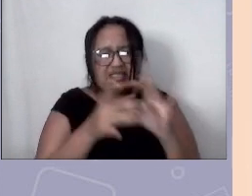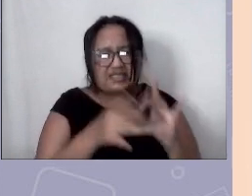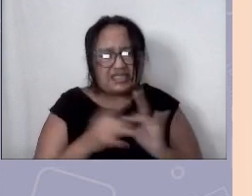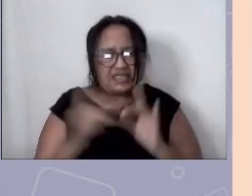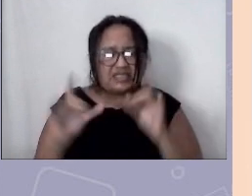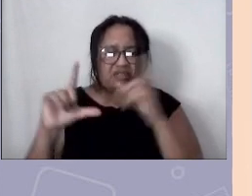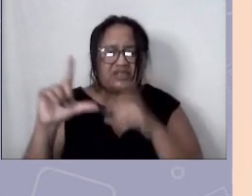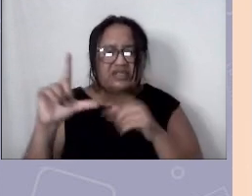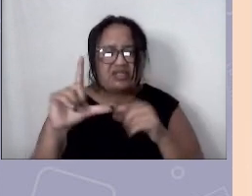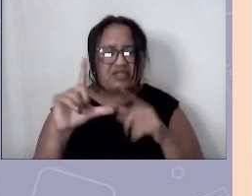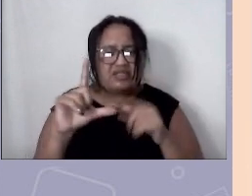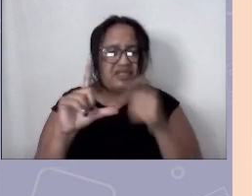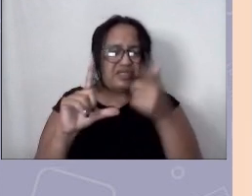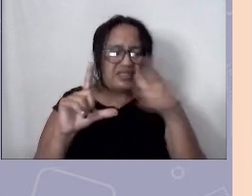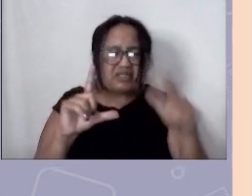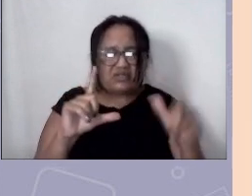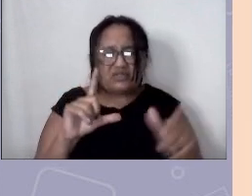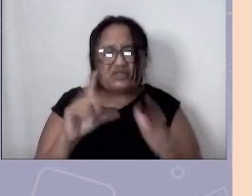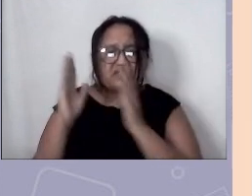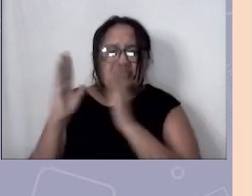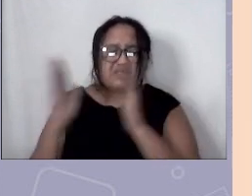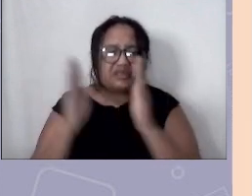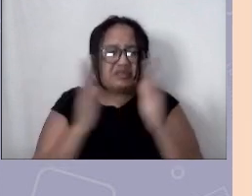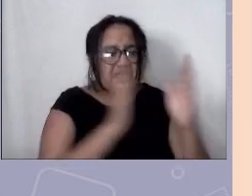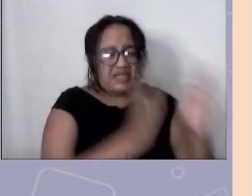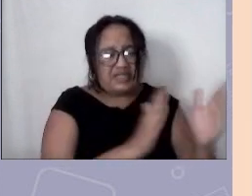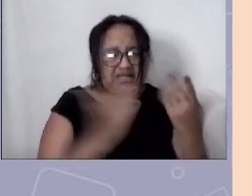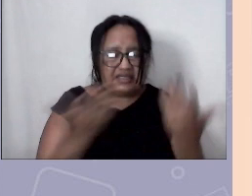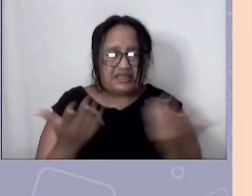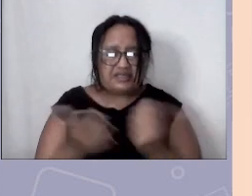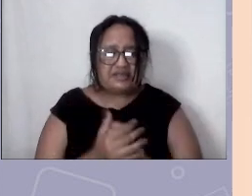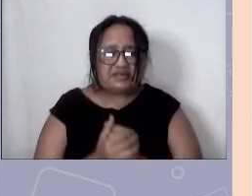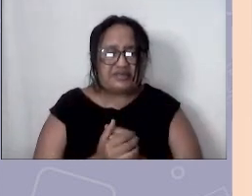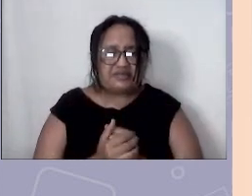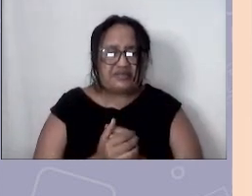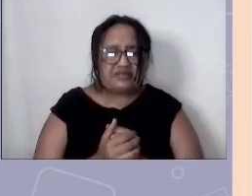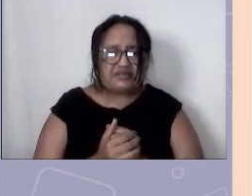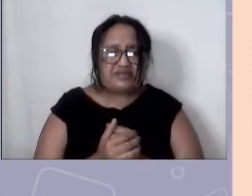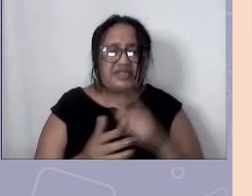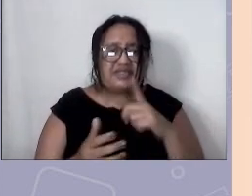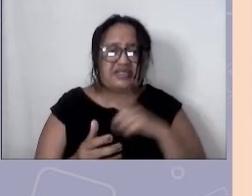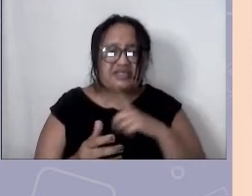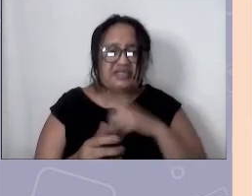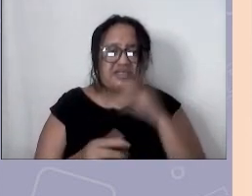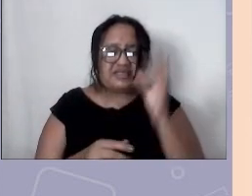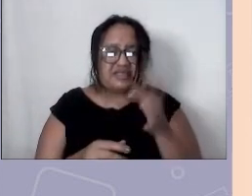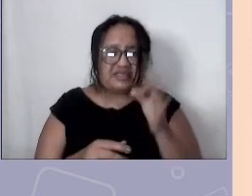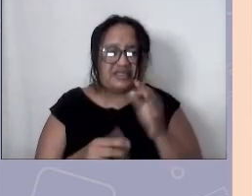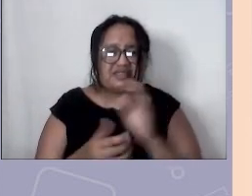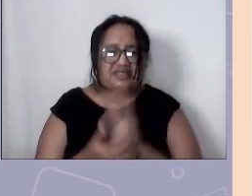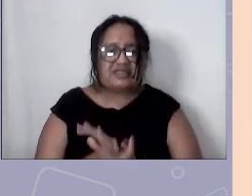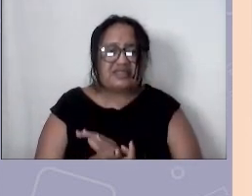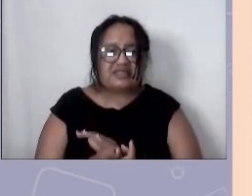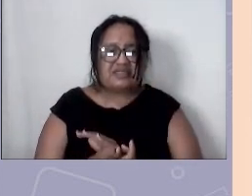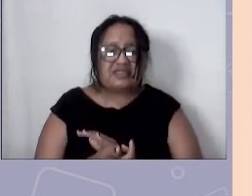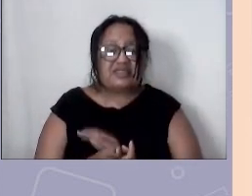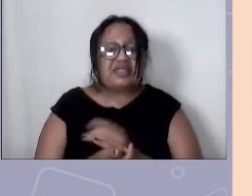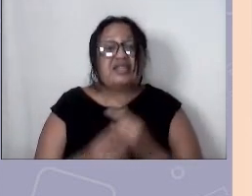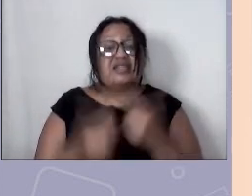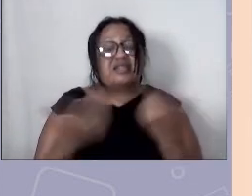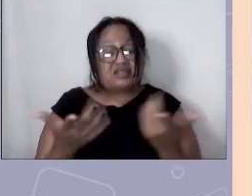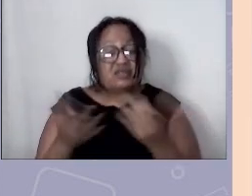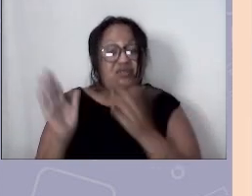nitrogenada a outra separem os códons para vocês terem certeza de que realmente elas são sequências